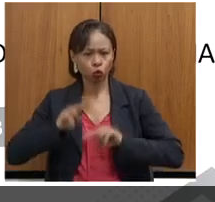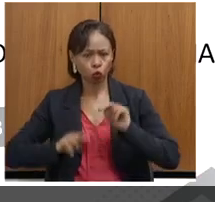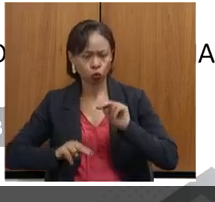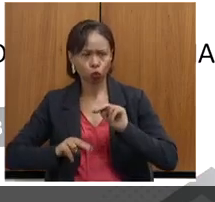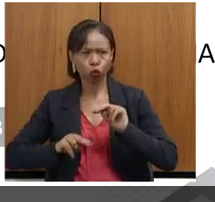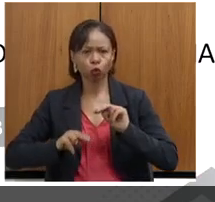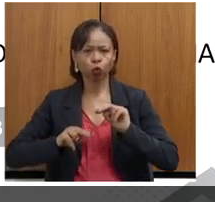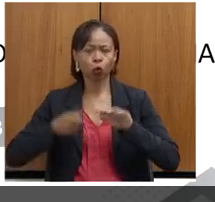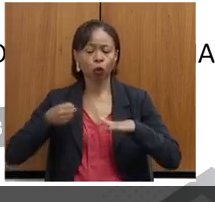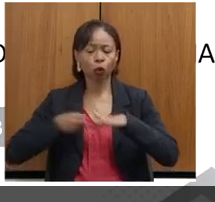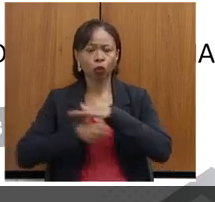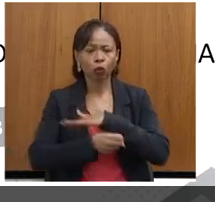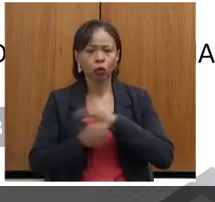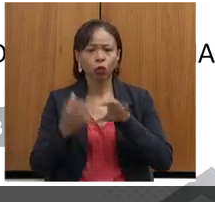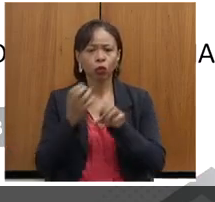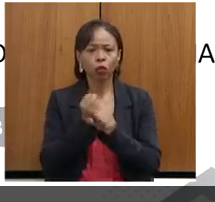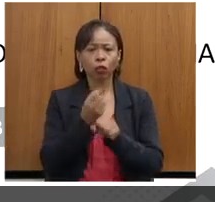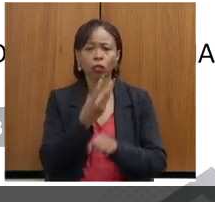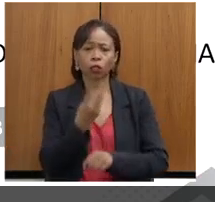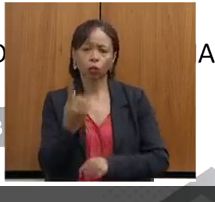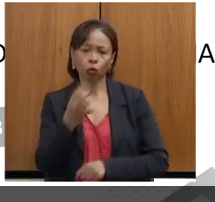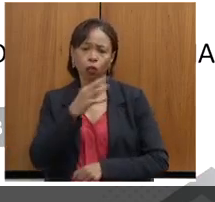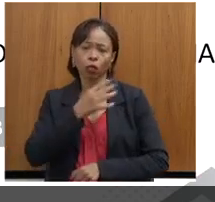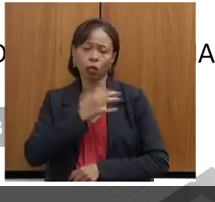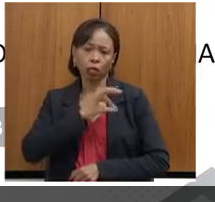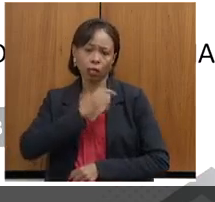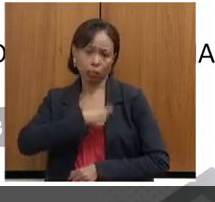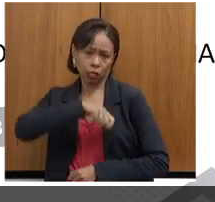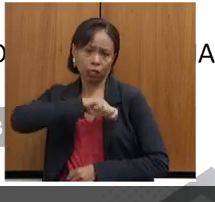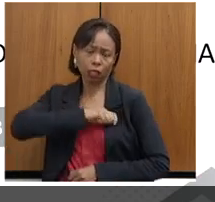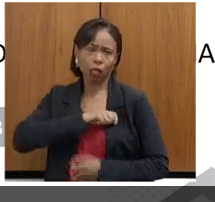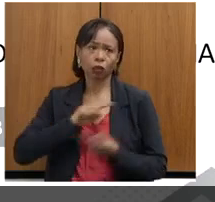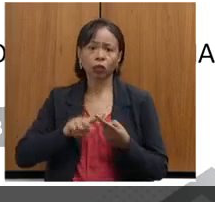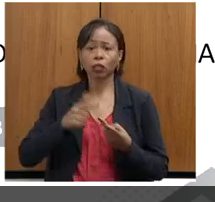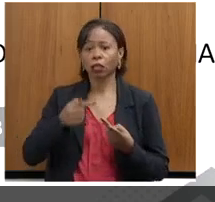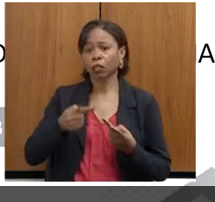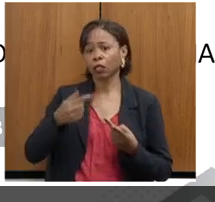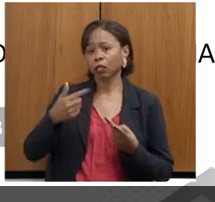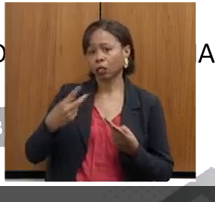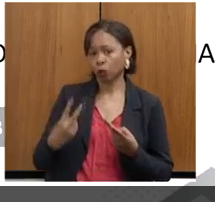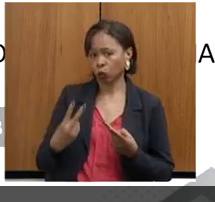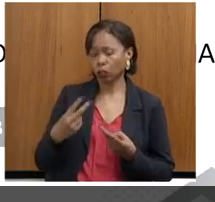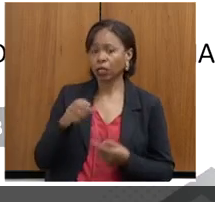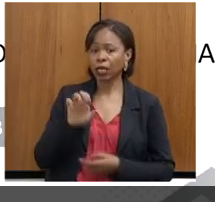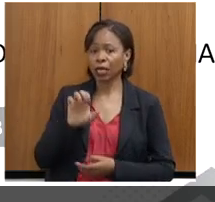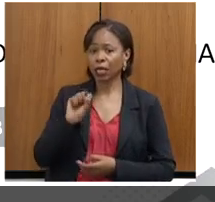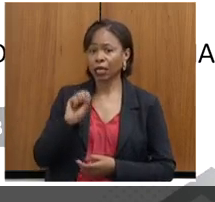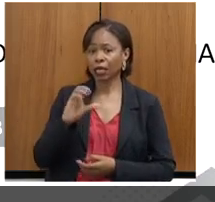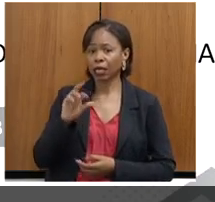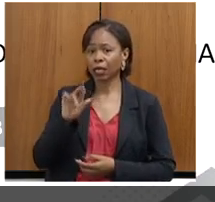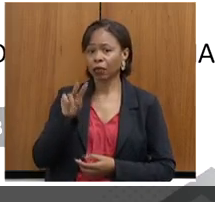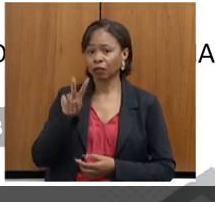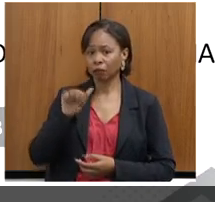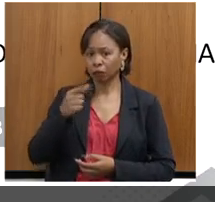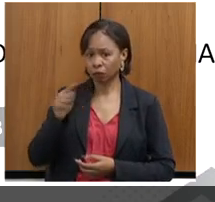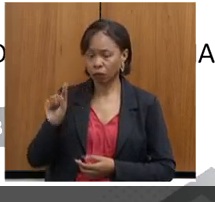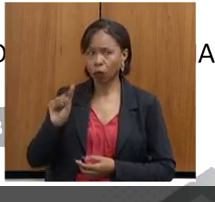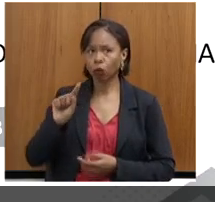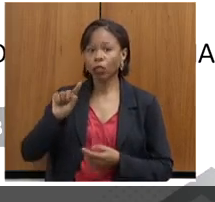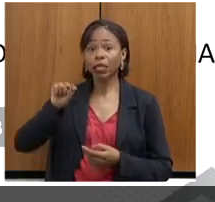de 21 ingresso de 31 Delegados 72 escrivães e nos próximos dias